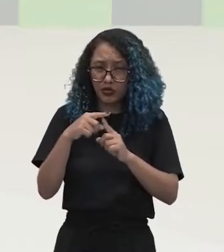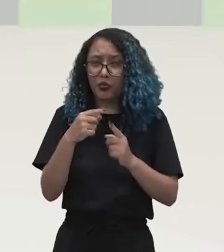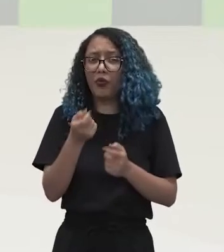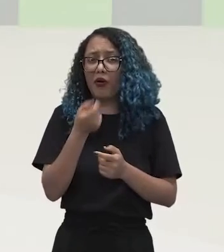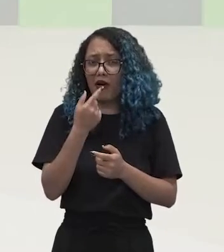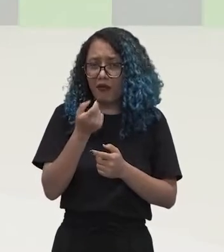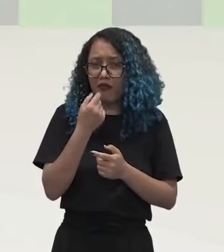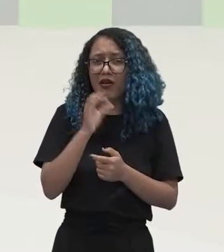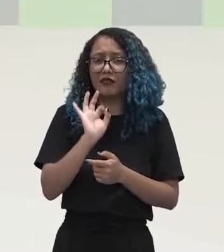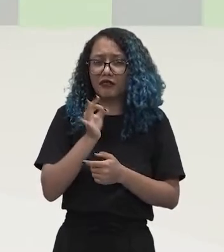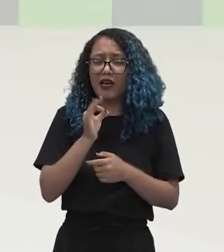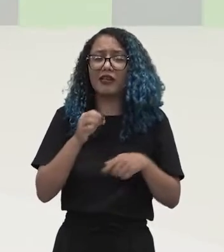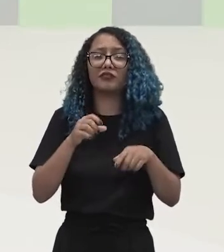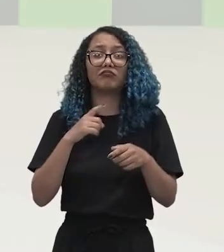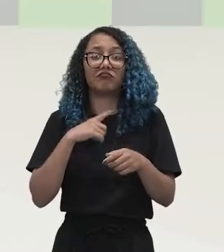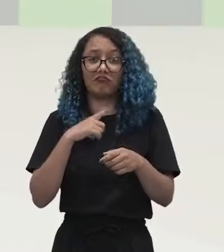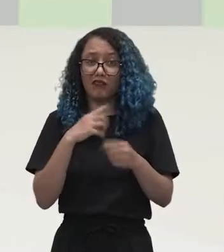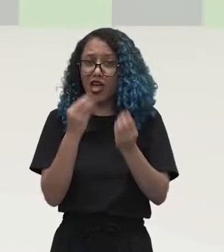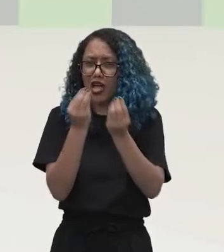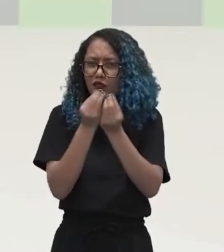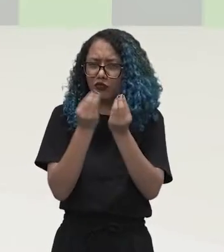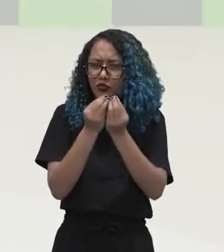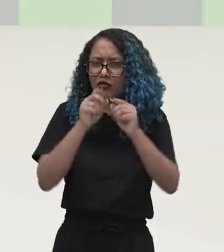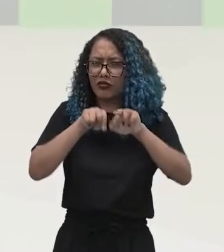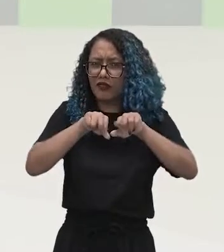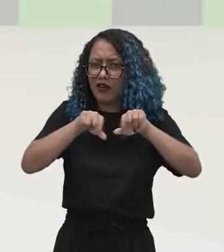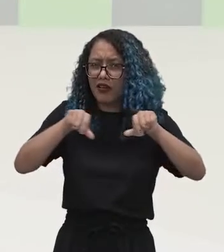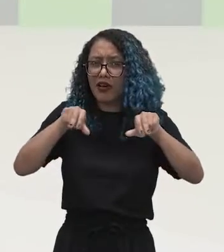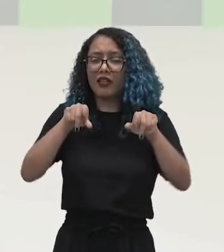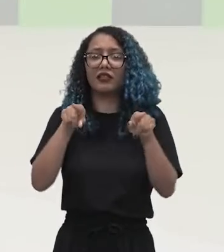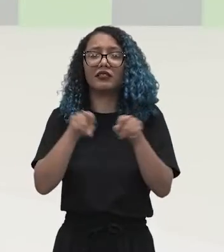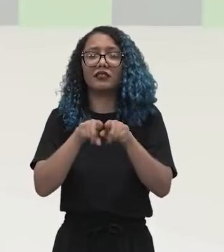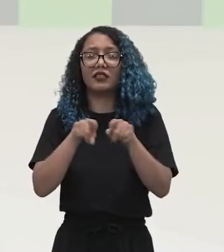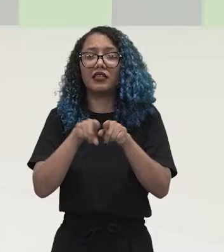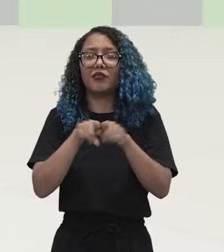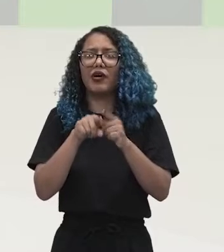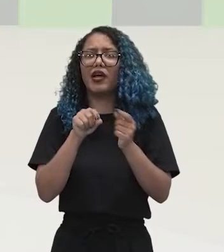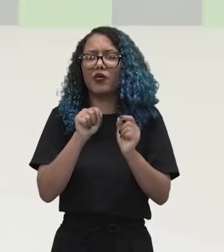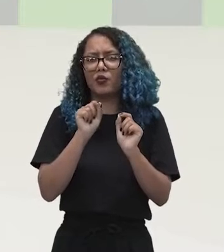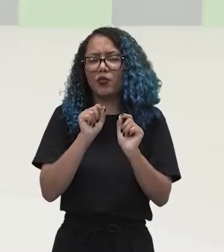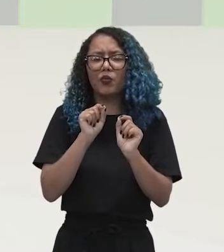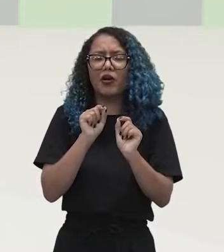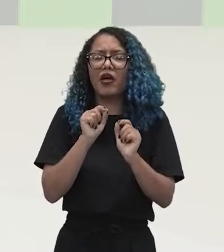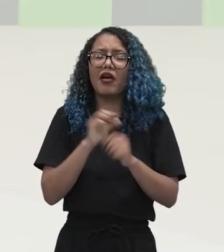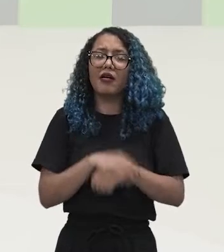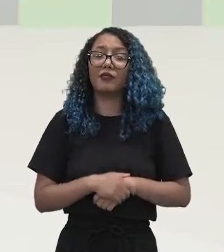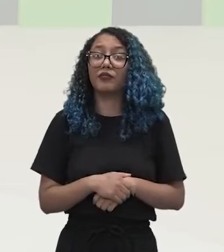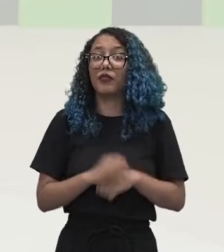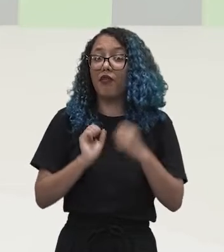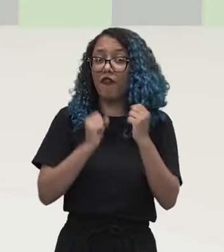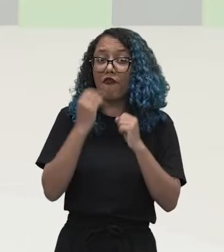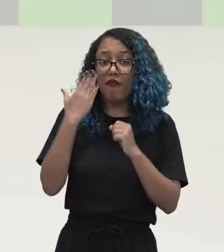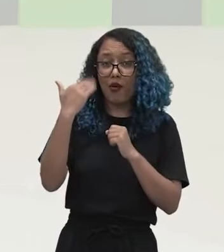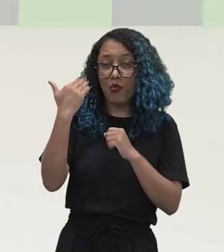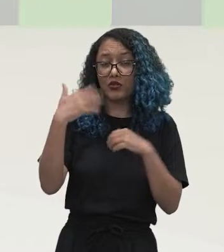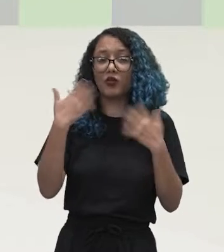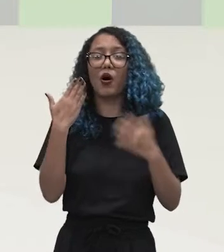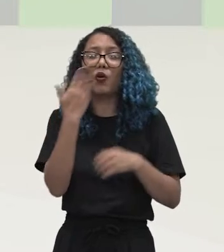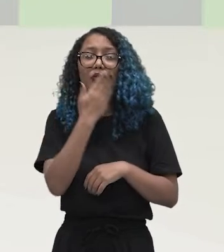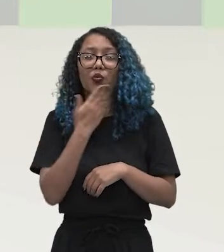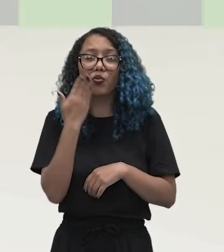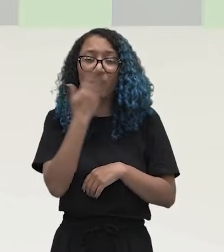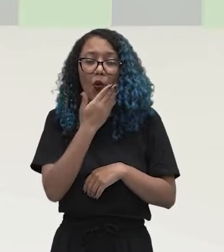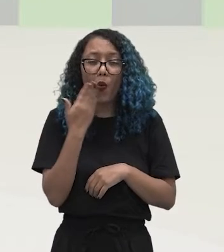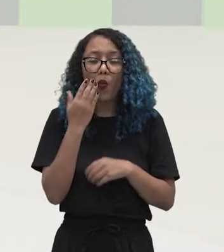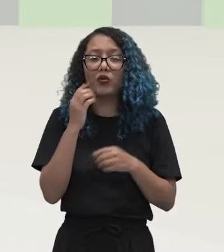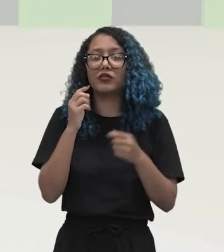ali tem compostos orgânicos. Aqui, ó, nessa indústria muito conhecida, principalmente pelas crianças, a indústria de balas, de